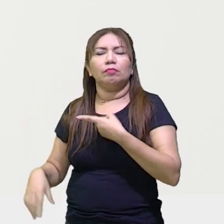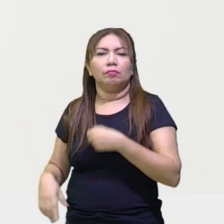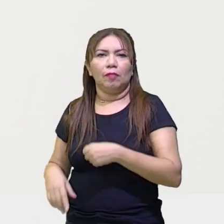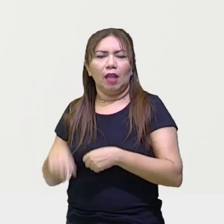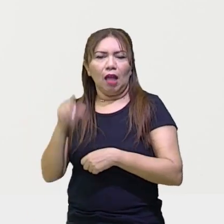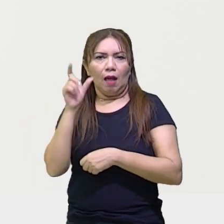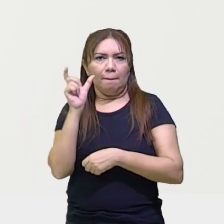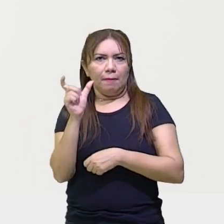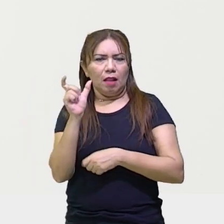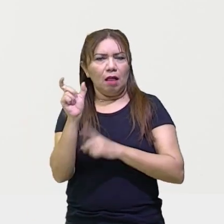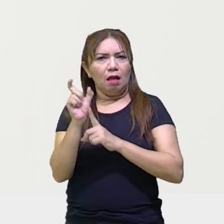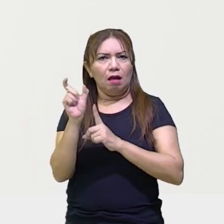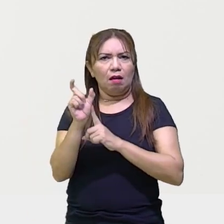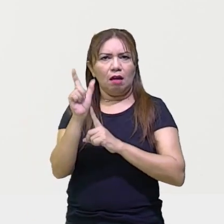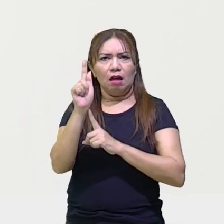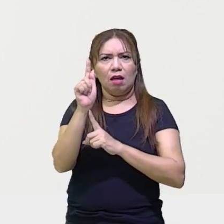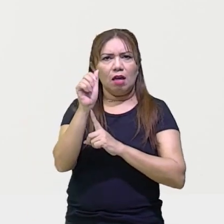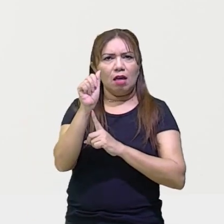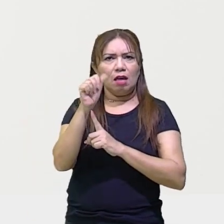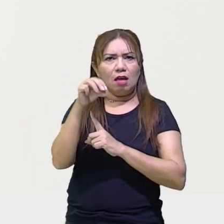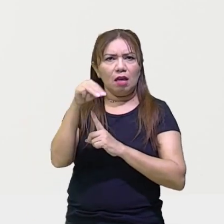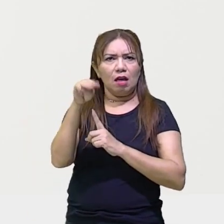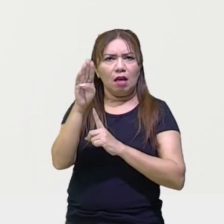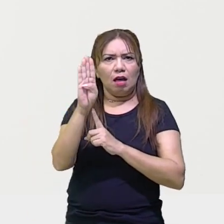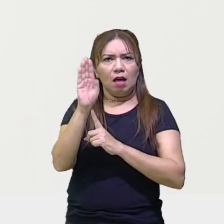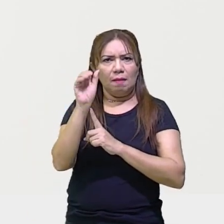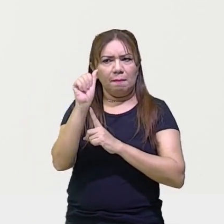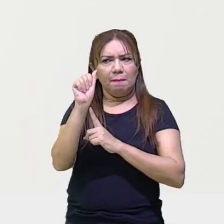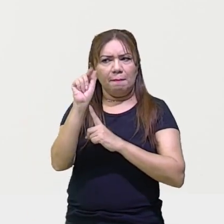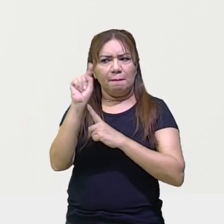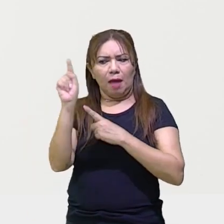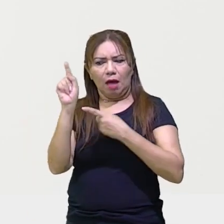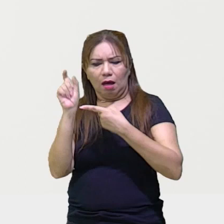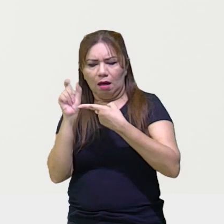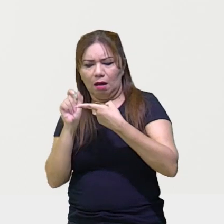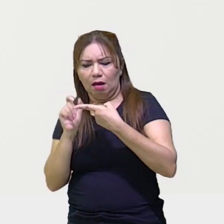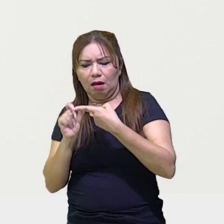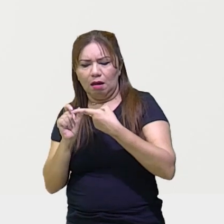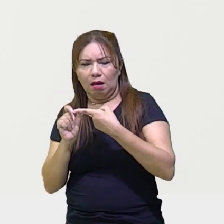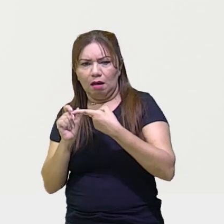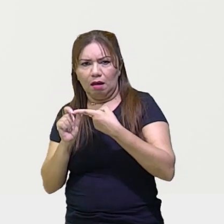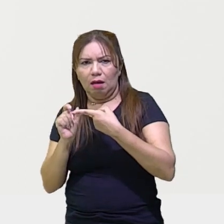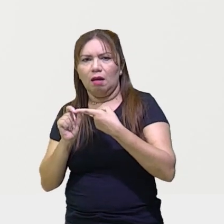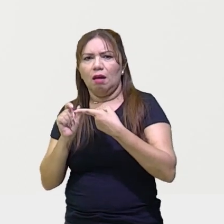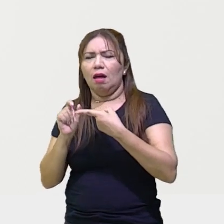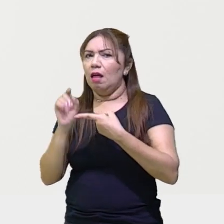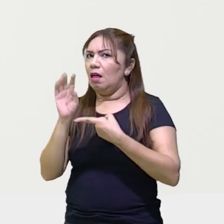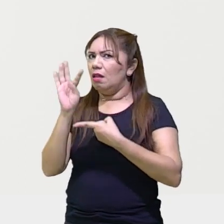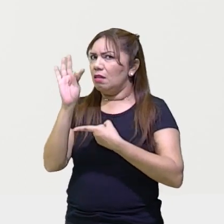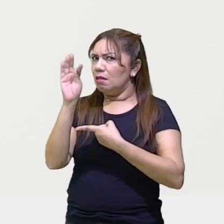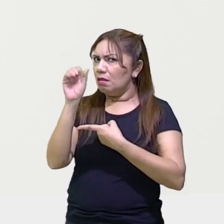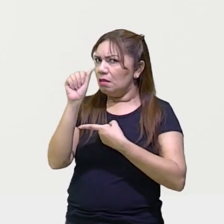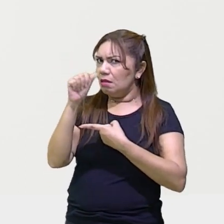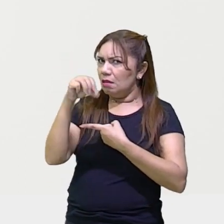Gambá. Será que é oxítona? E aí? Também. Será